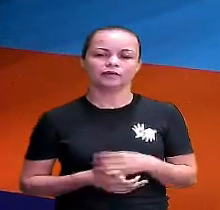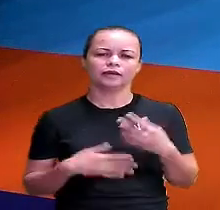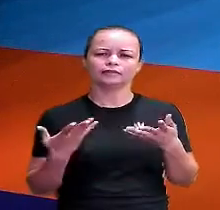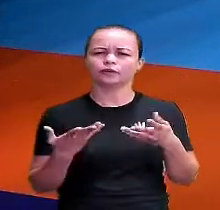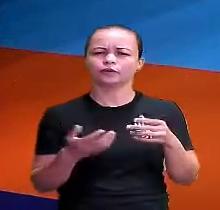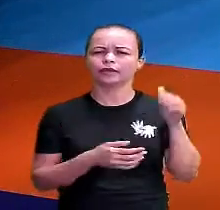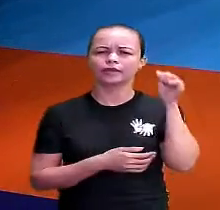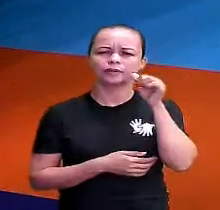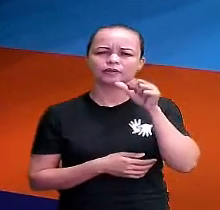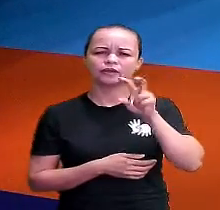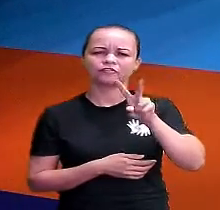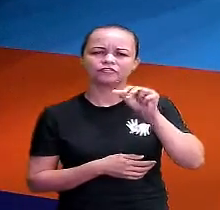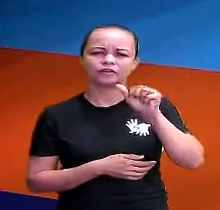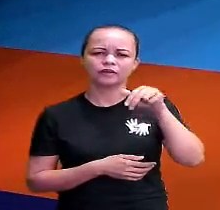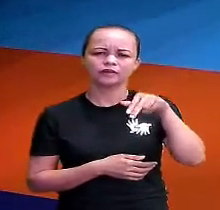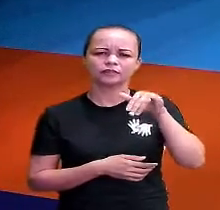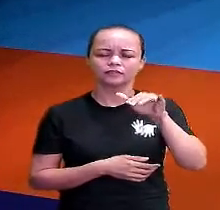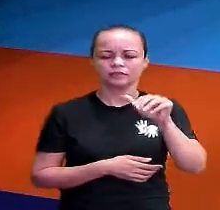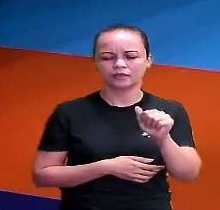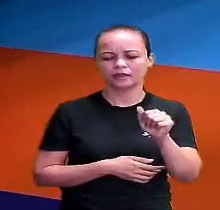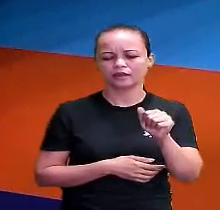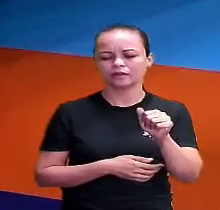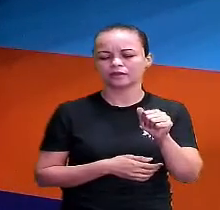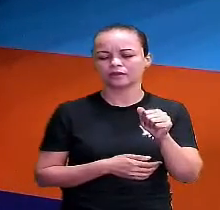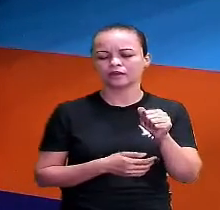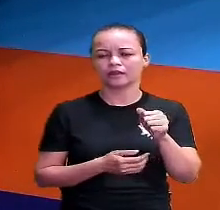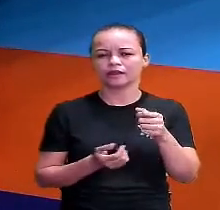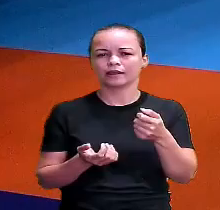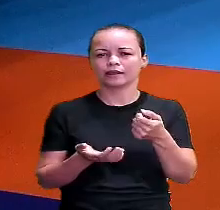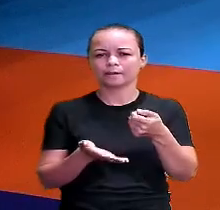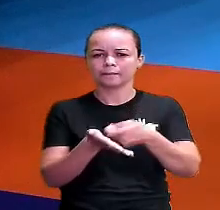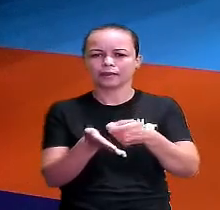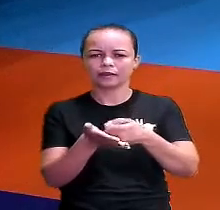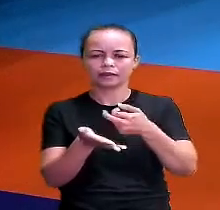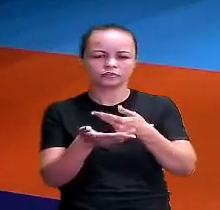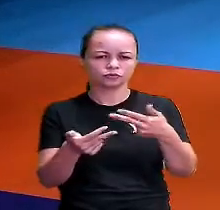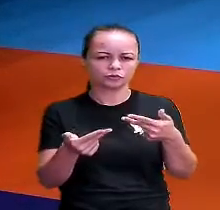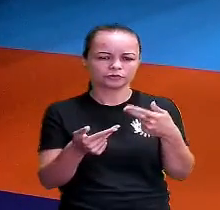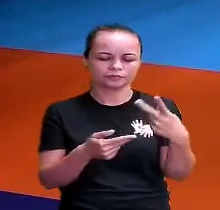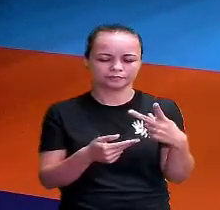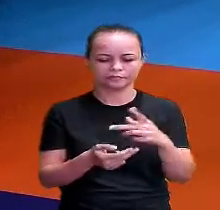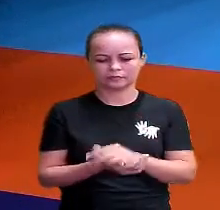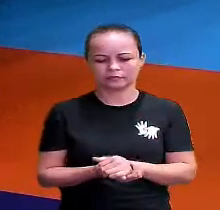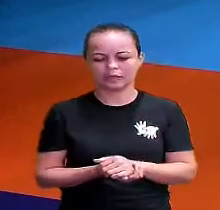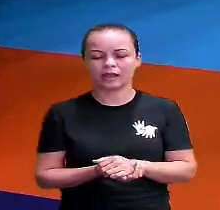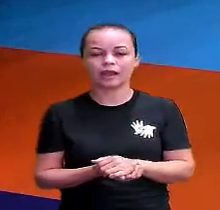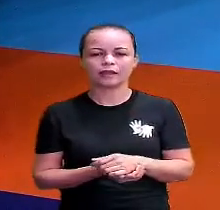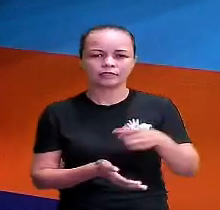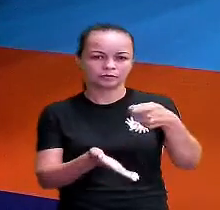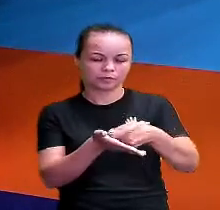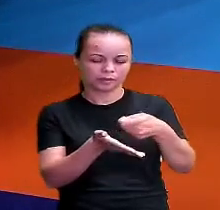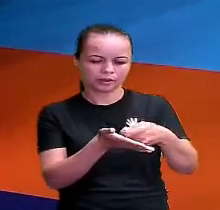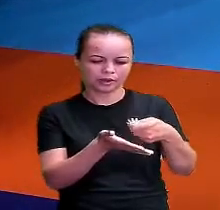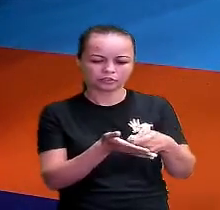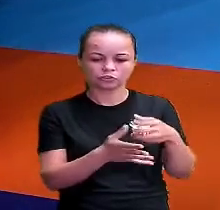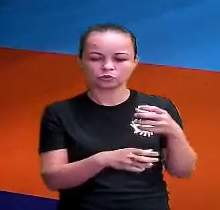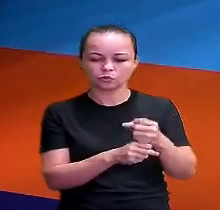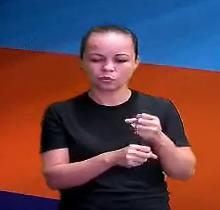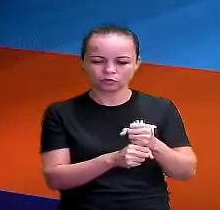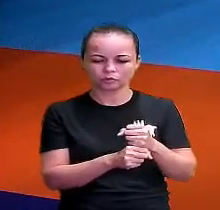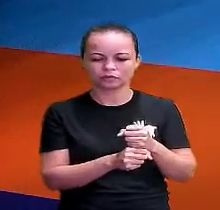que Vânia gasta o dinheirinho dela? E aí aqui tem, ó, as contas e o valor das contas